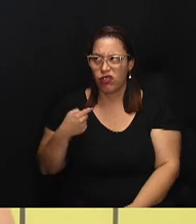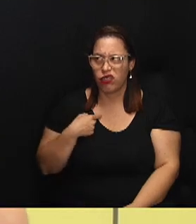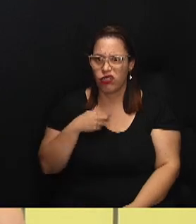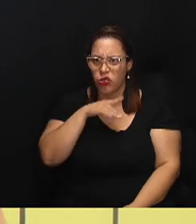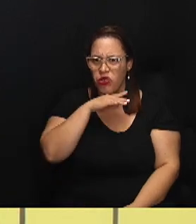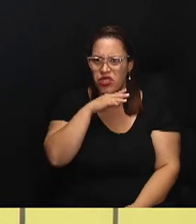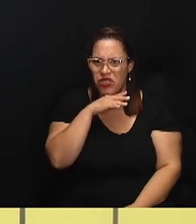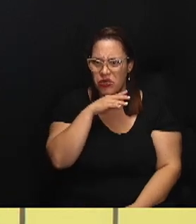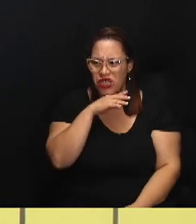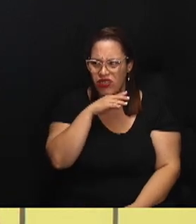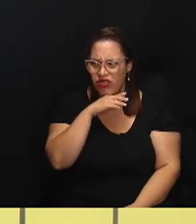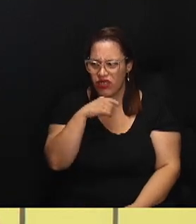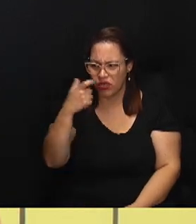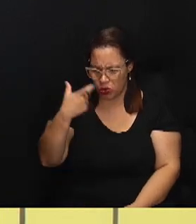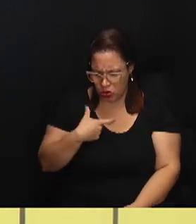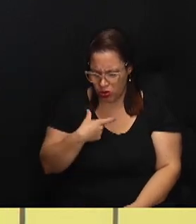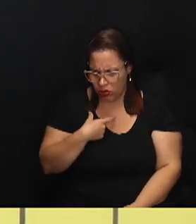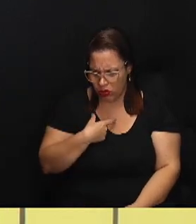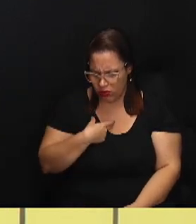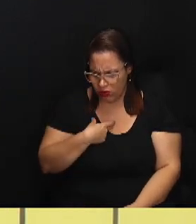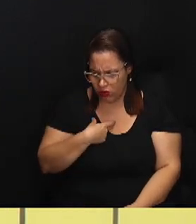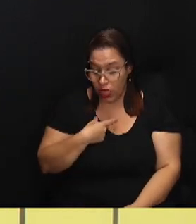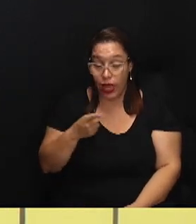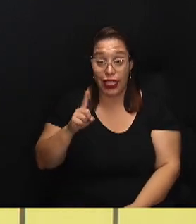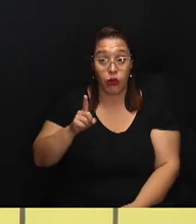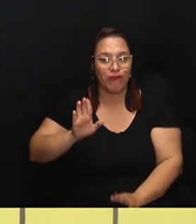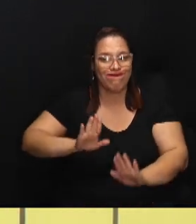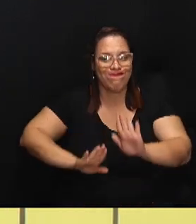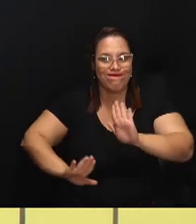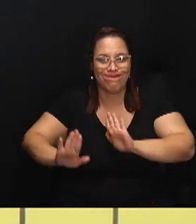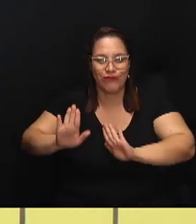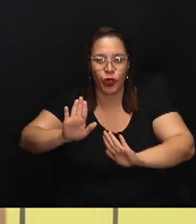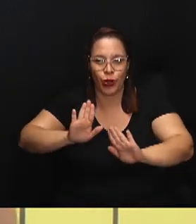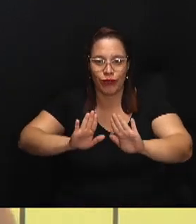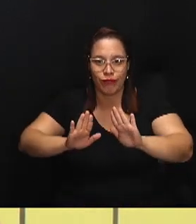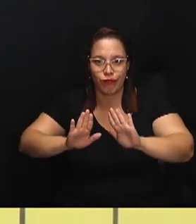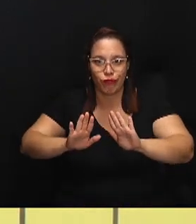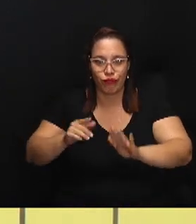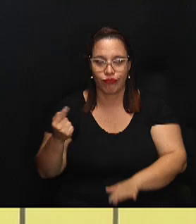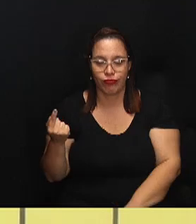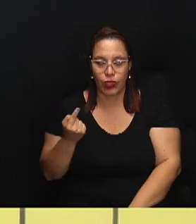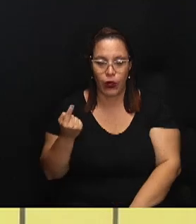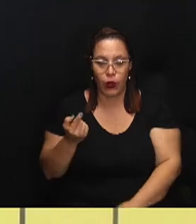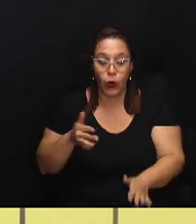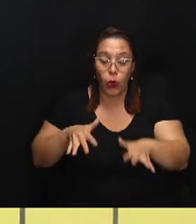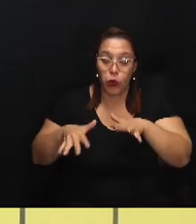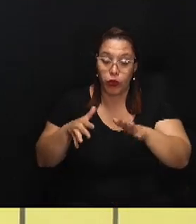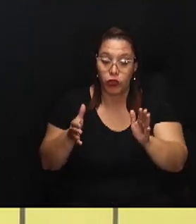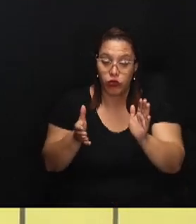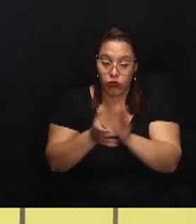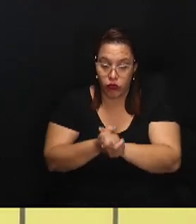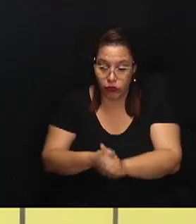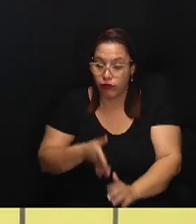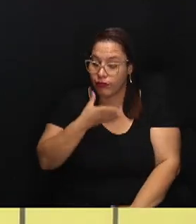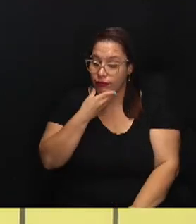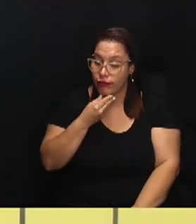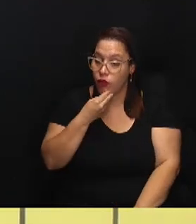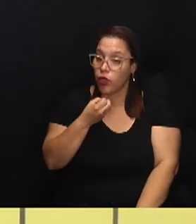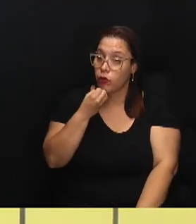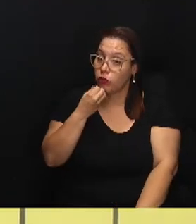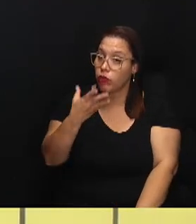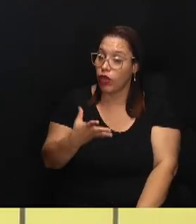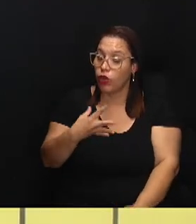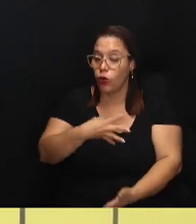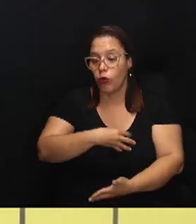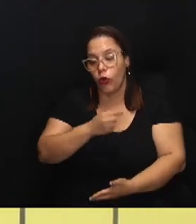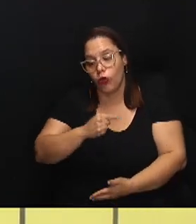que fez toda a diferença eu me permitir cuidar de mim, estar um momento com o meu marido também, para eu estar bem com meu filho